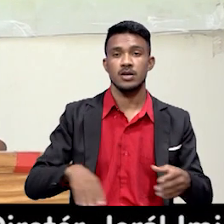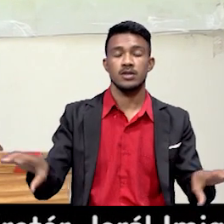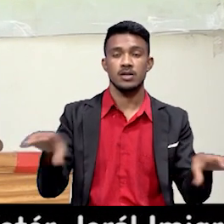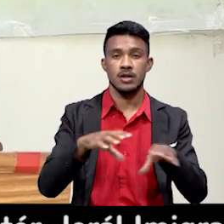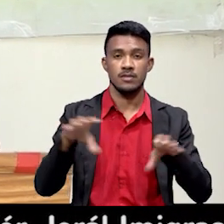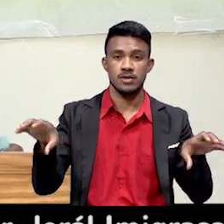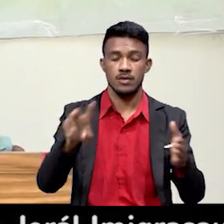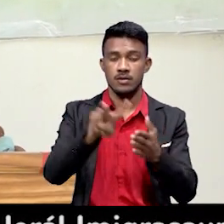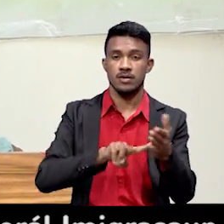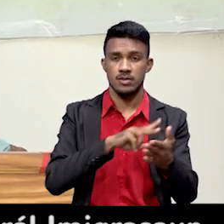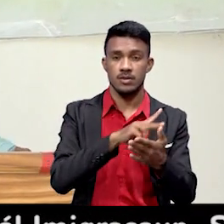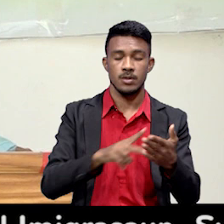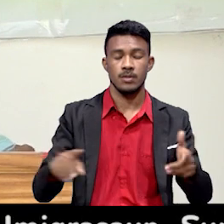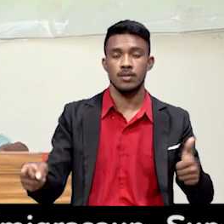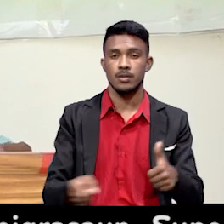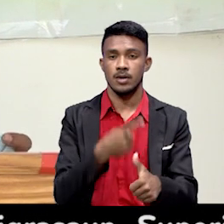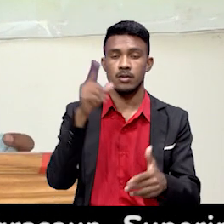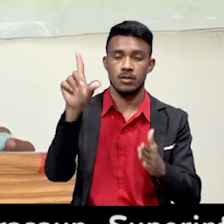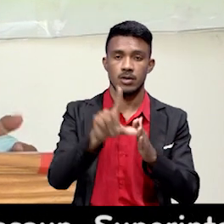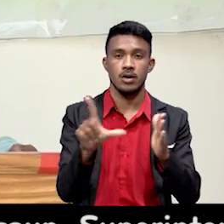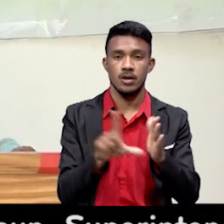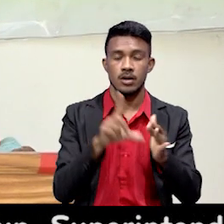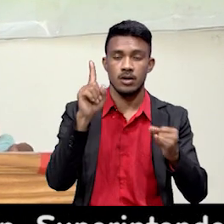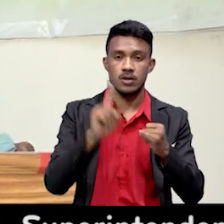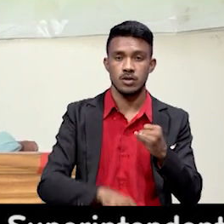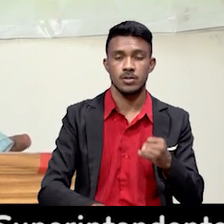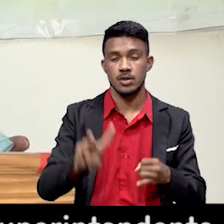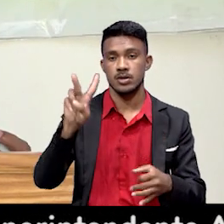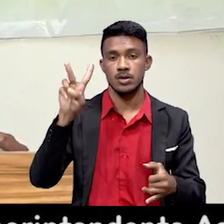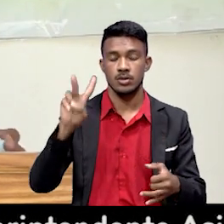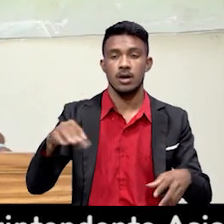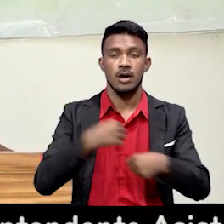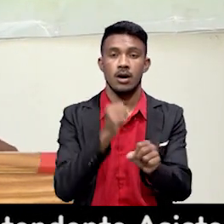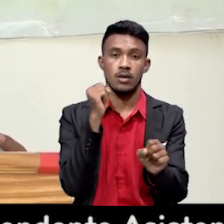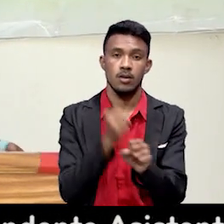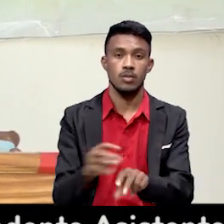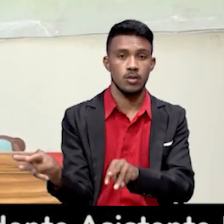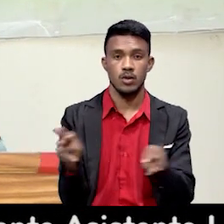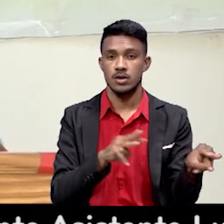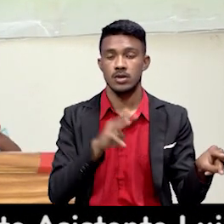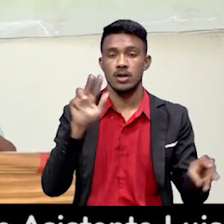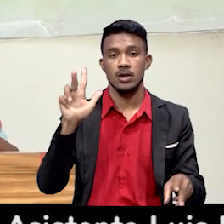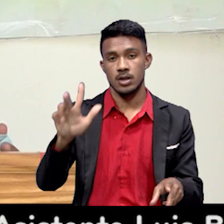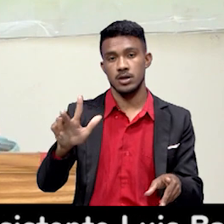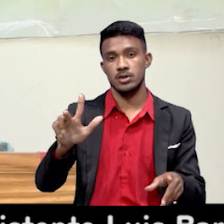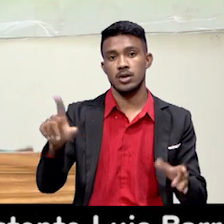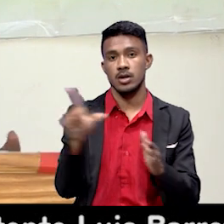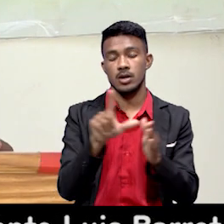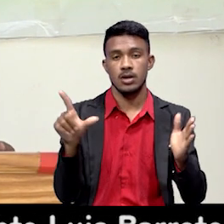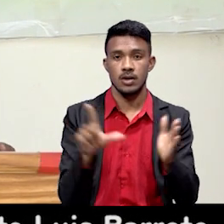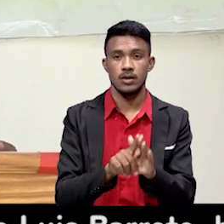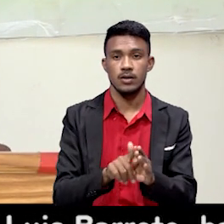primeira legislatura. Mas depois, e que se fale mais, ia segunda legislatura, hala mudança. Depois, e terceira legislatura, reafirma,